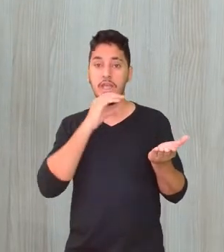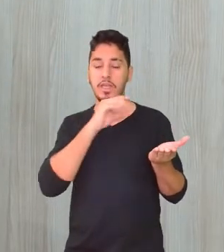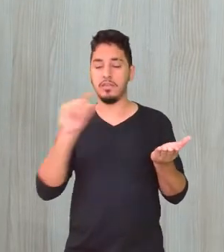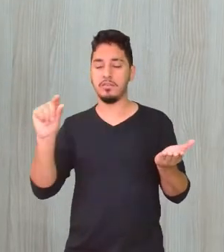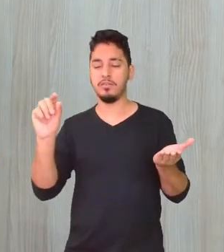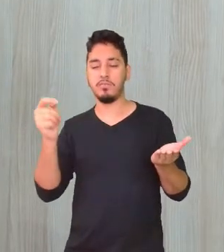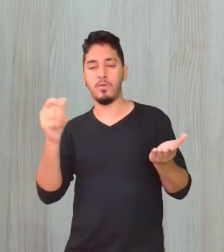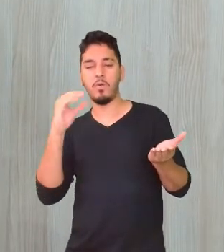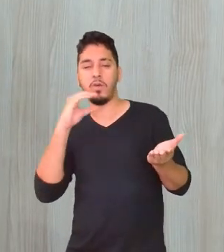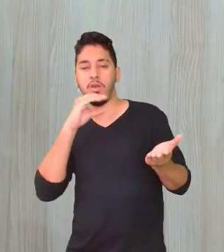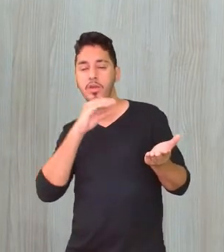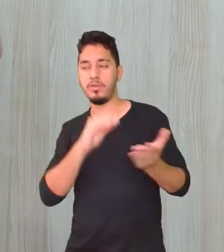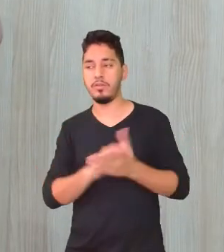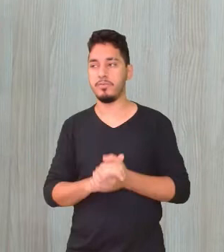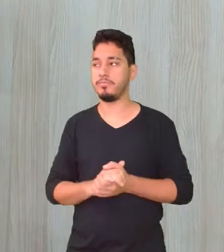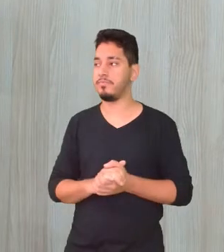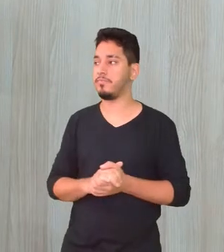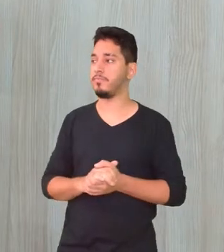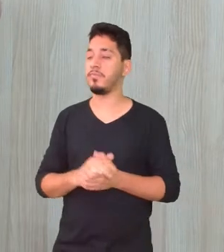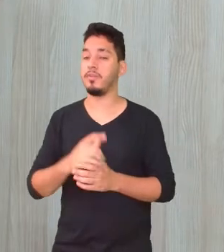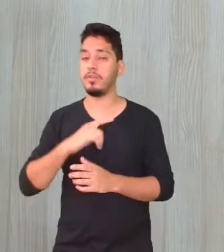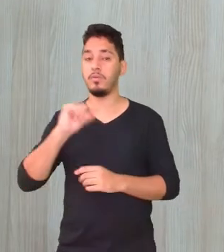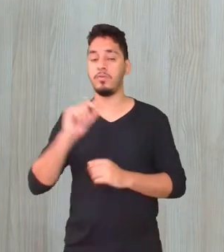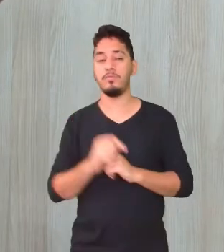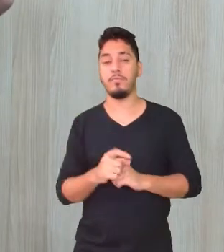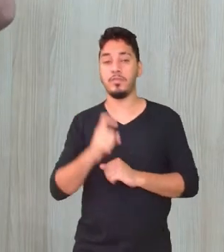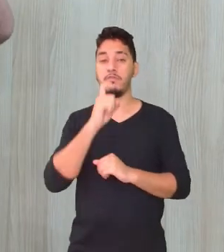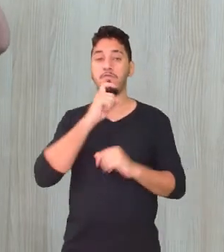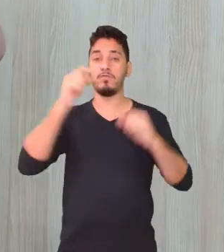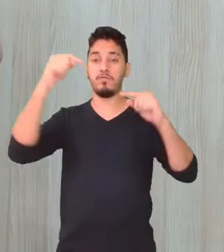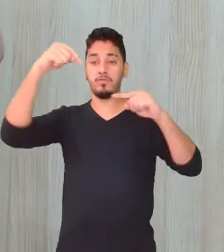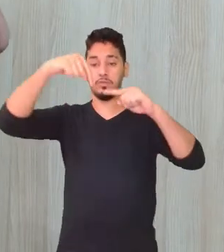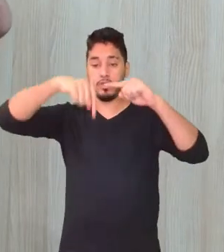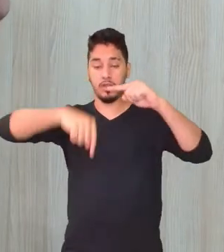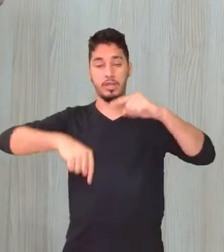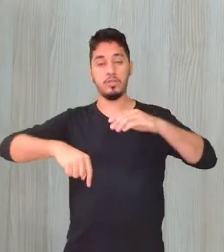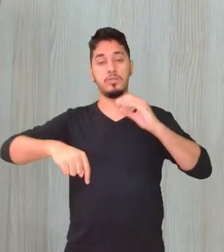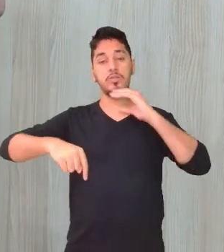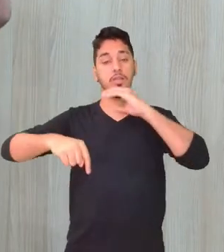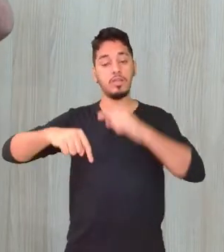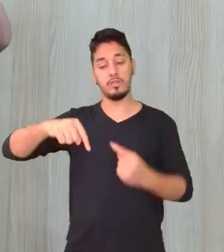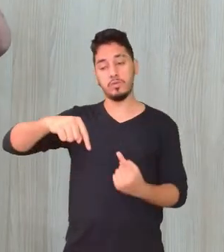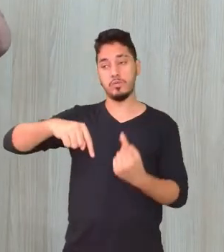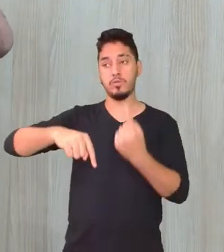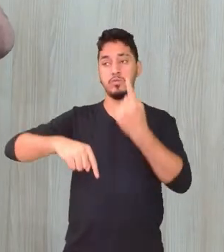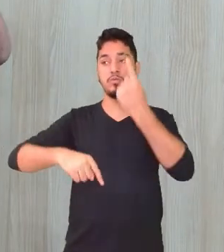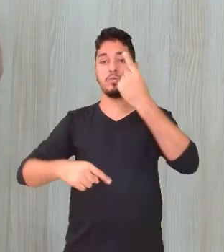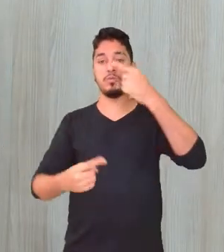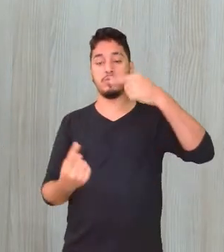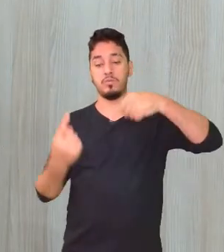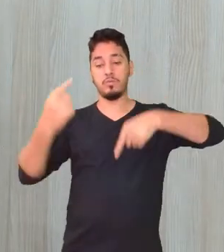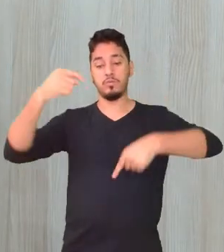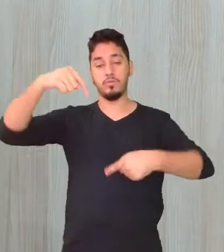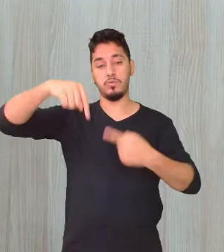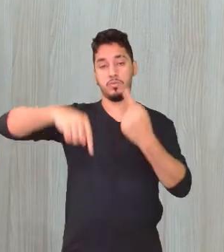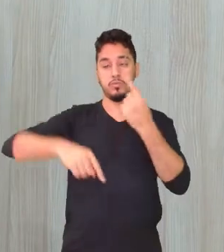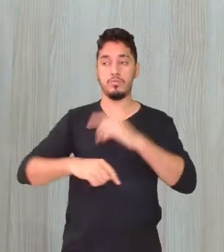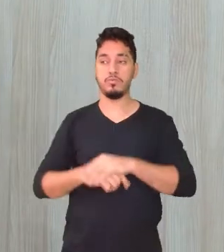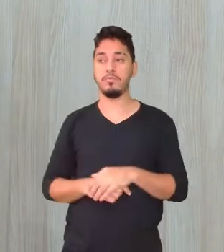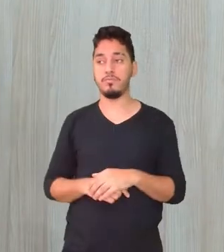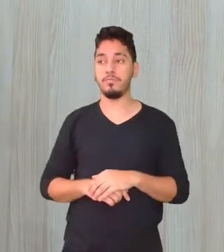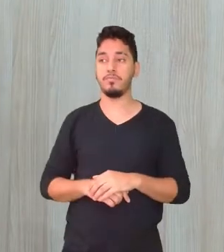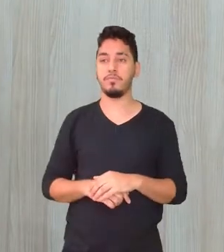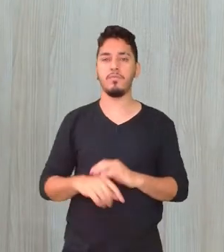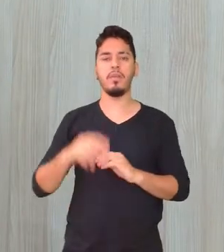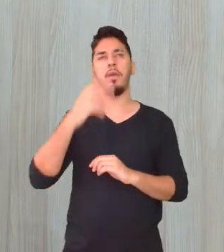cíclico, né? Sim. O frio desce e o quente sobe. E o quente né? sobe. Isso é a convecção, né, prof? Exatamente. Aí é como se